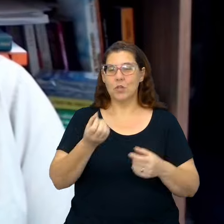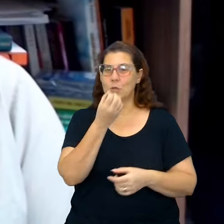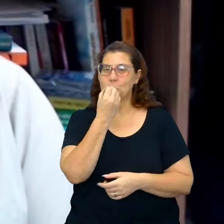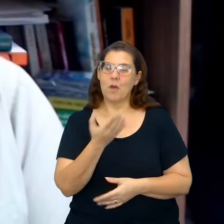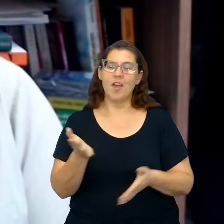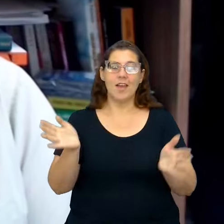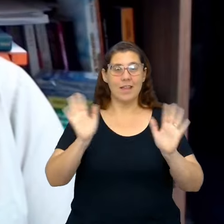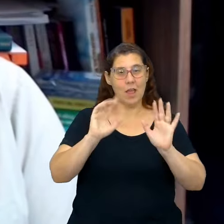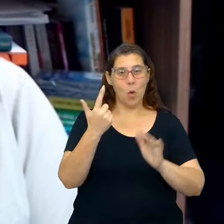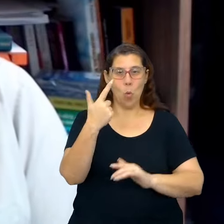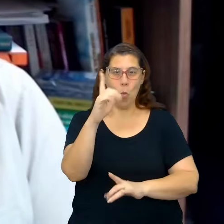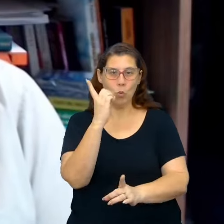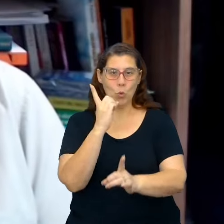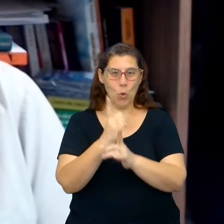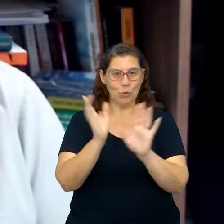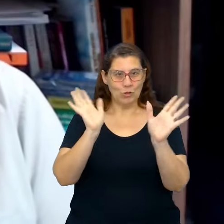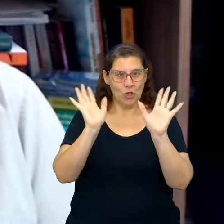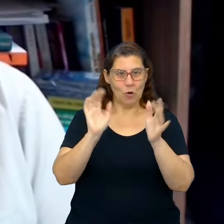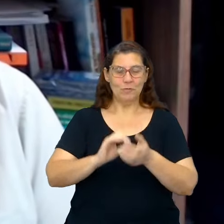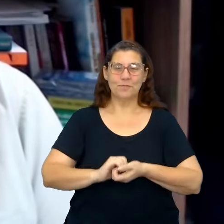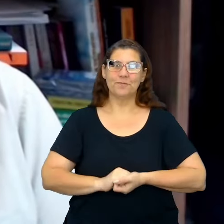e até o próximo encontro.